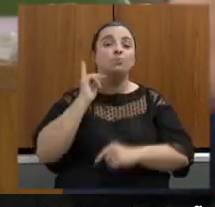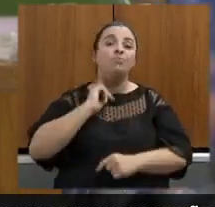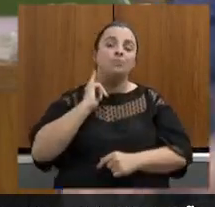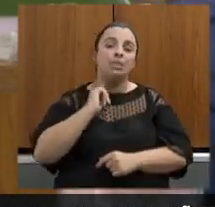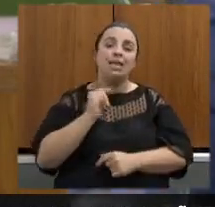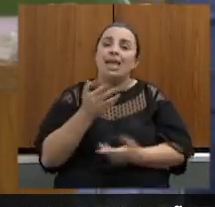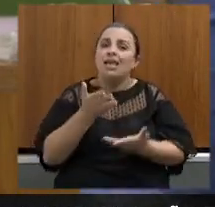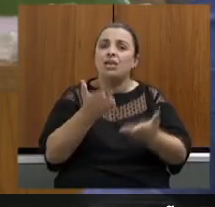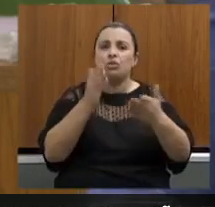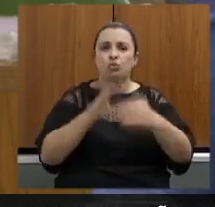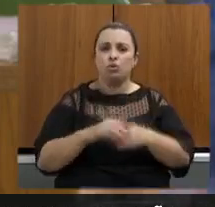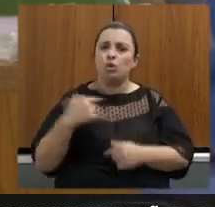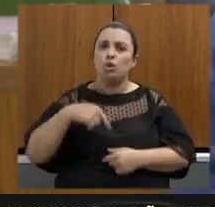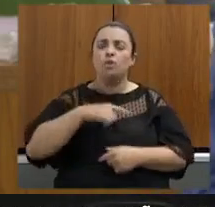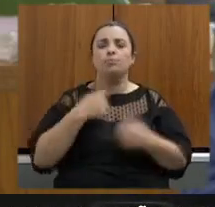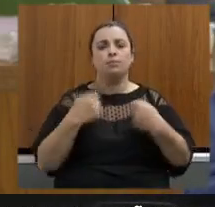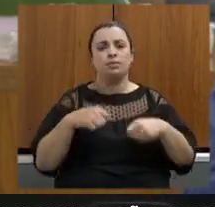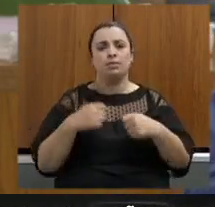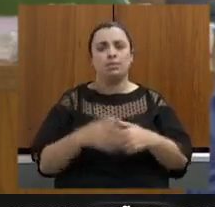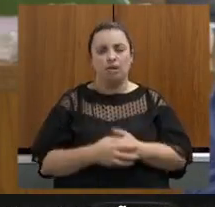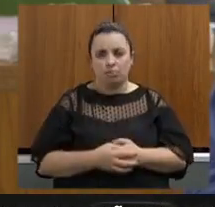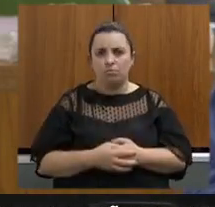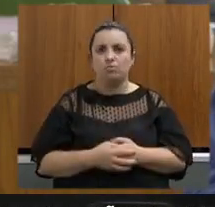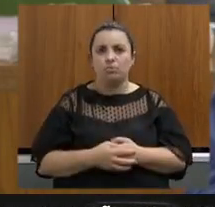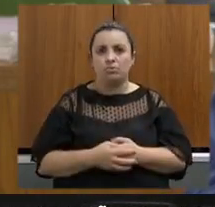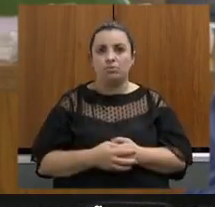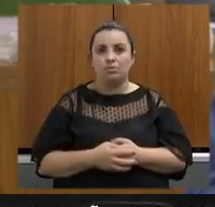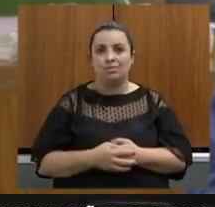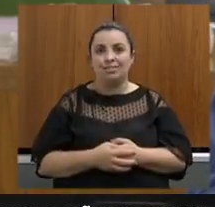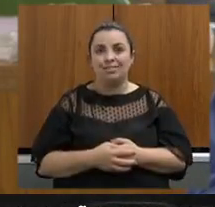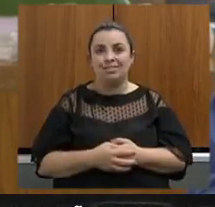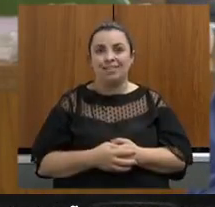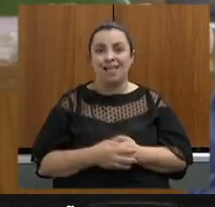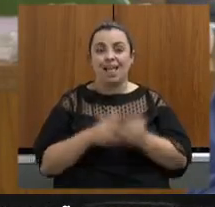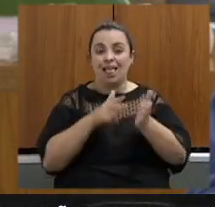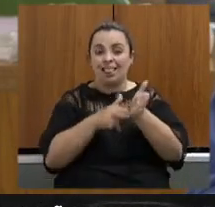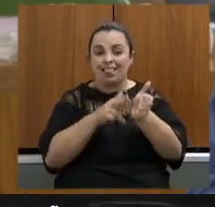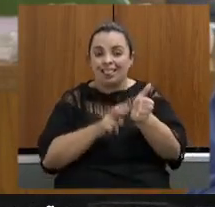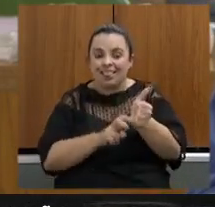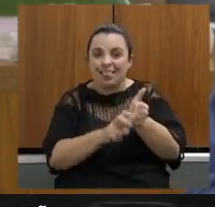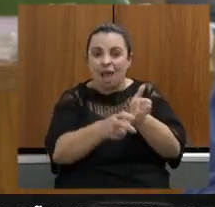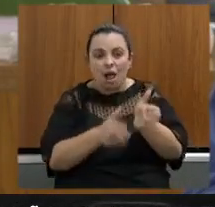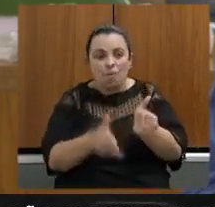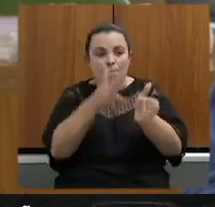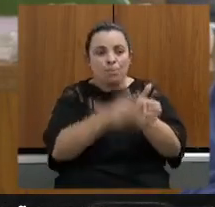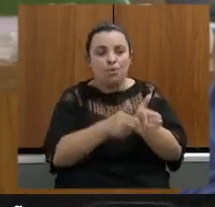isso é isso que nós precisamos trem nos trilhos acelerar